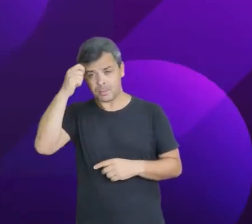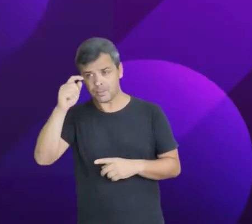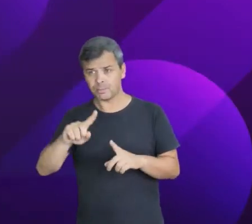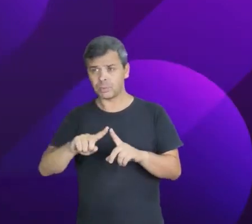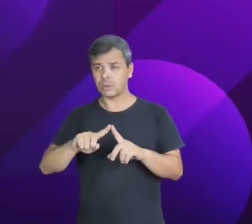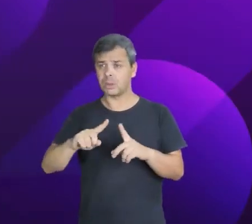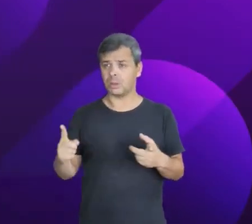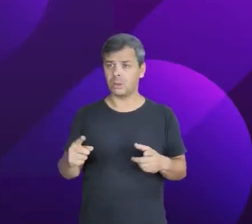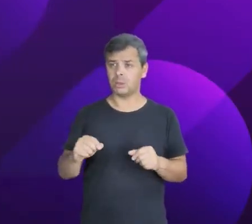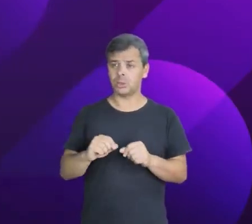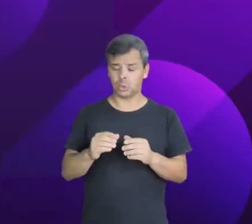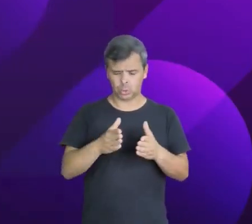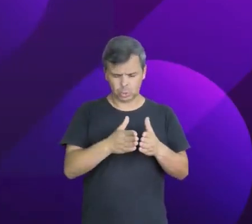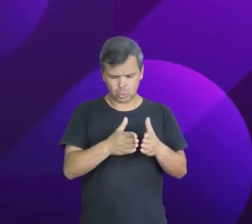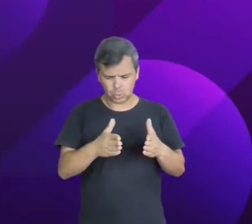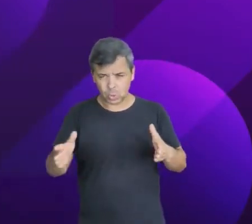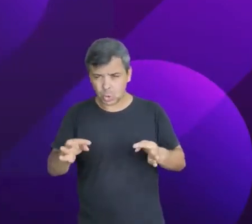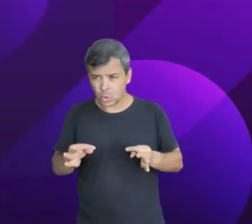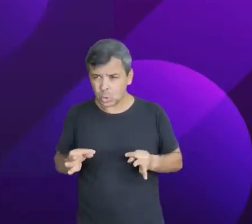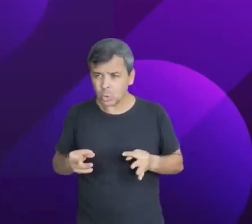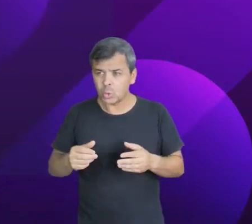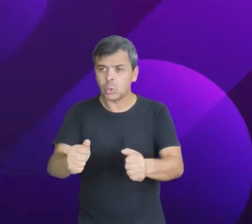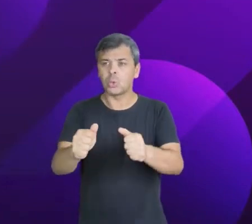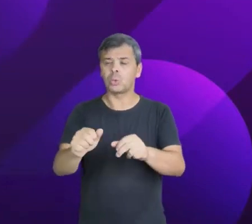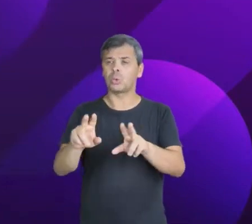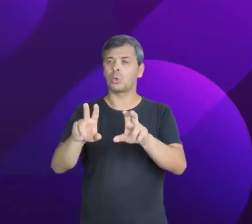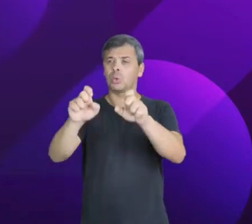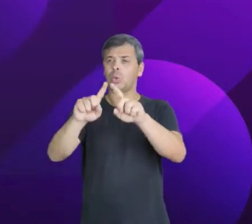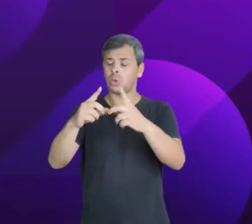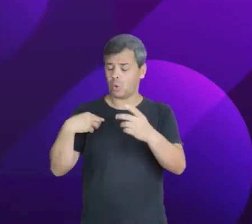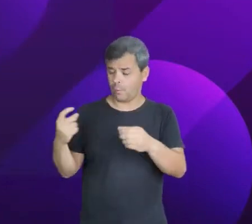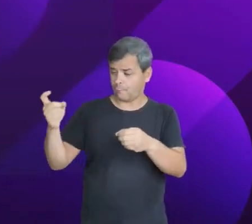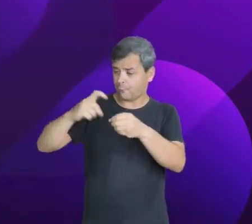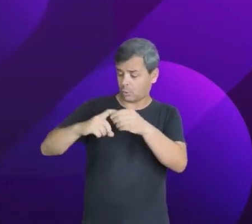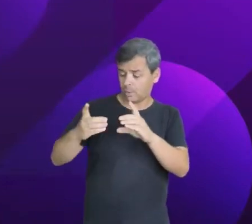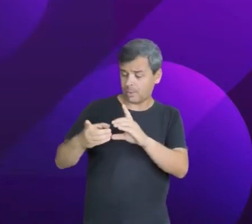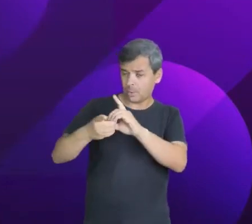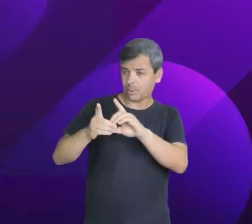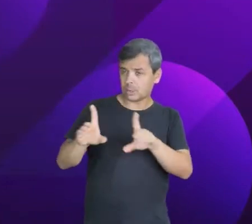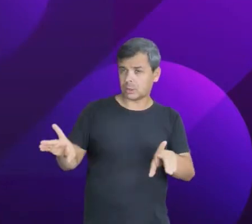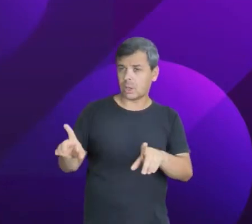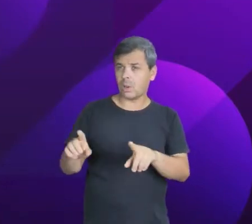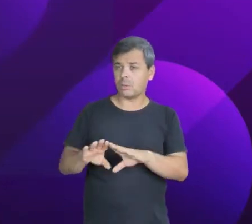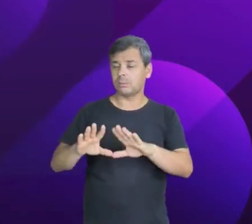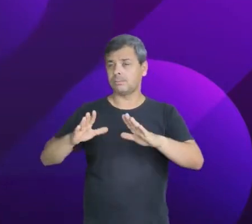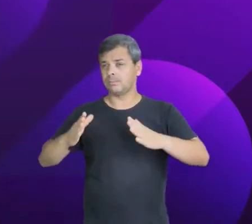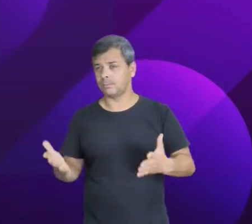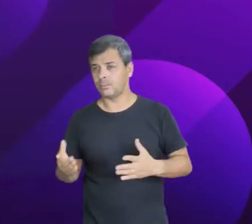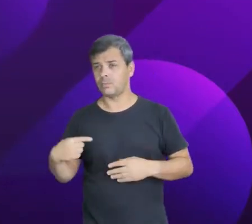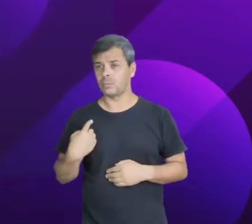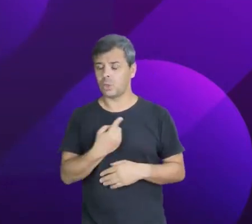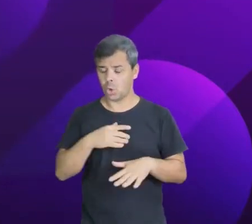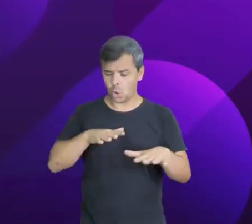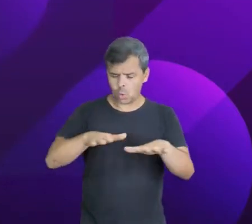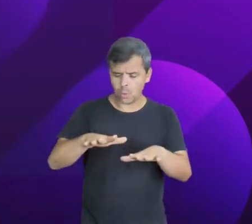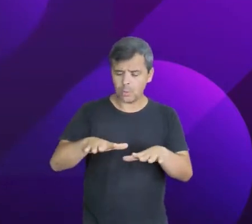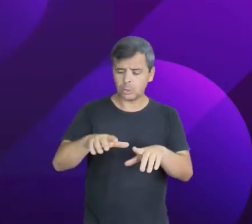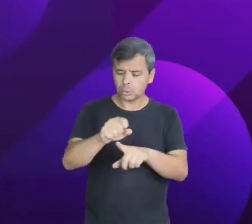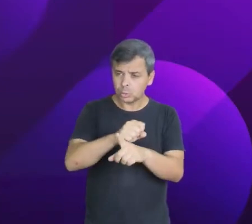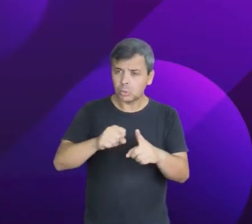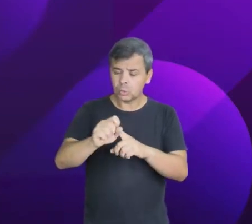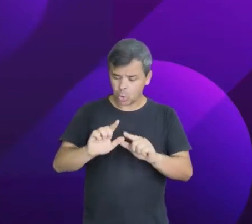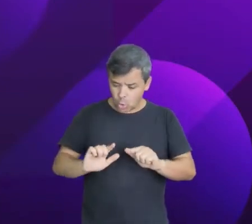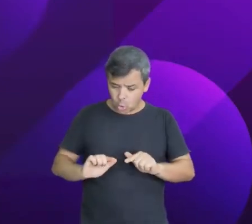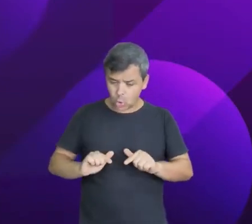Então, durante todo esse tempo, desde a redemocratização do país até então, os movimentos sociais sempre